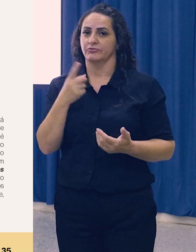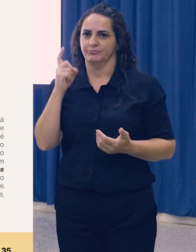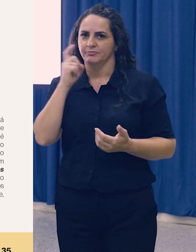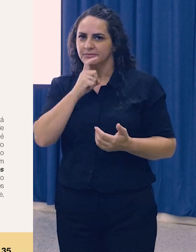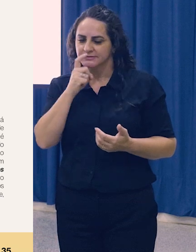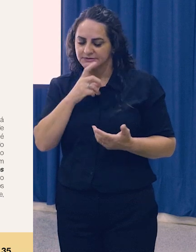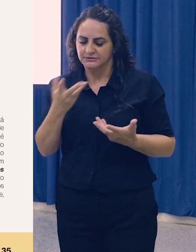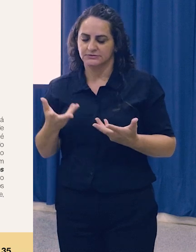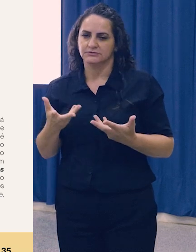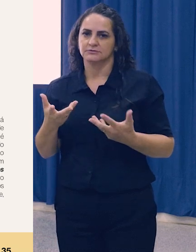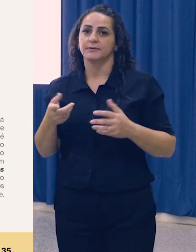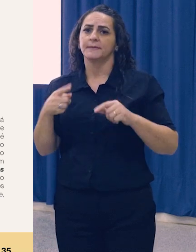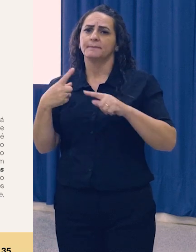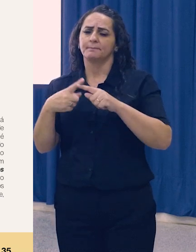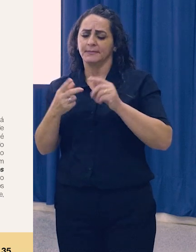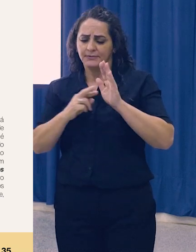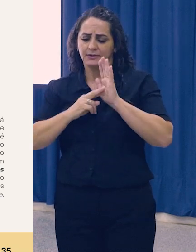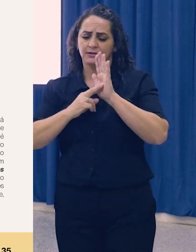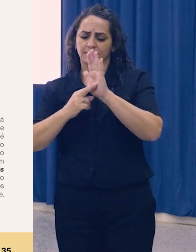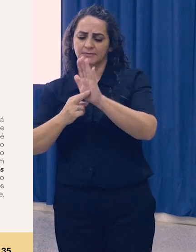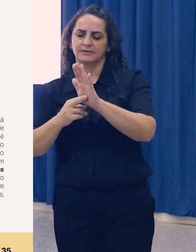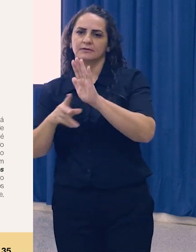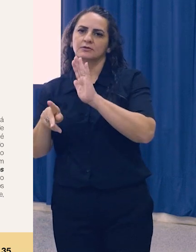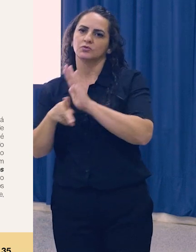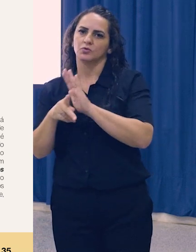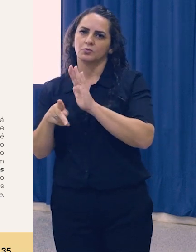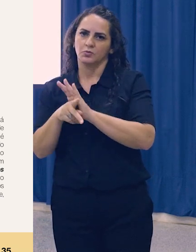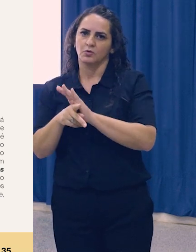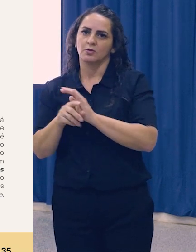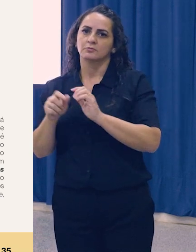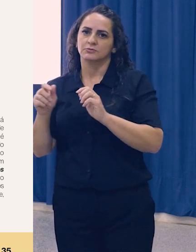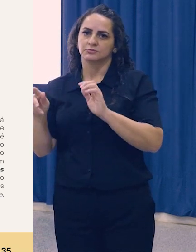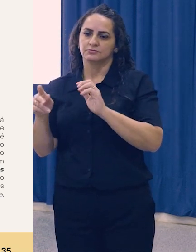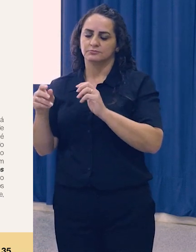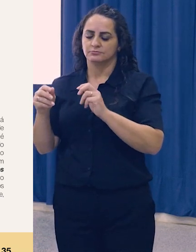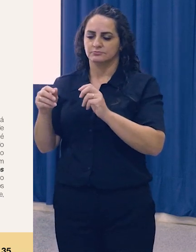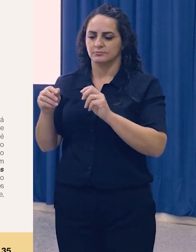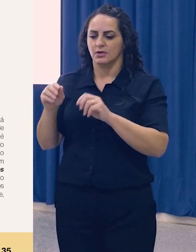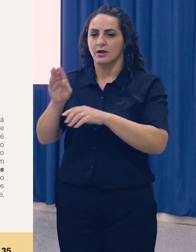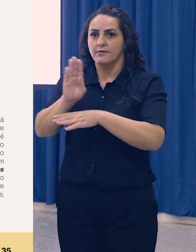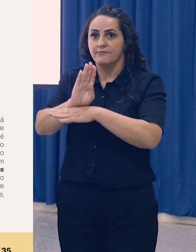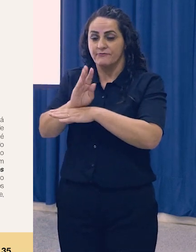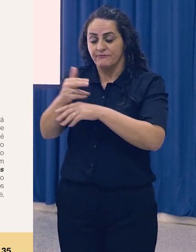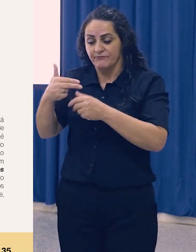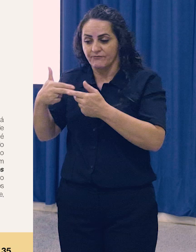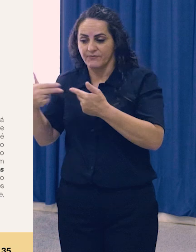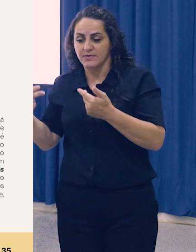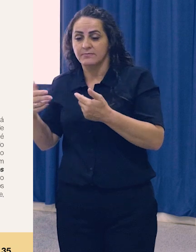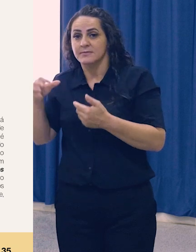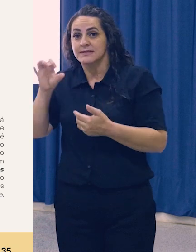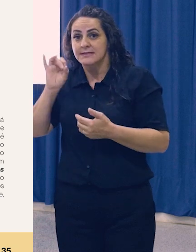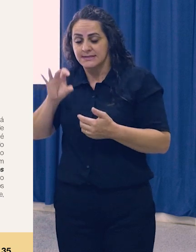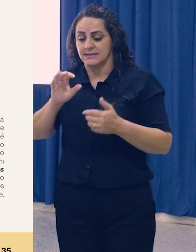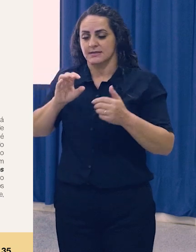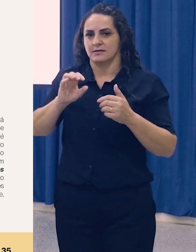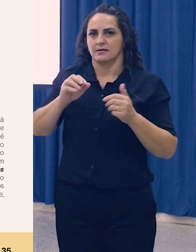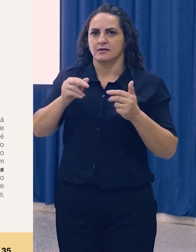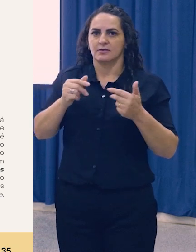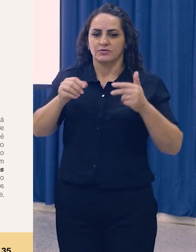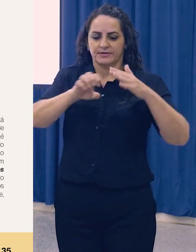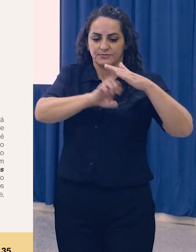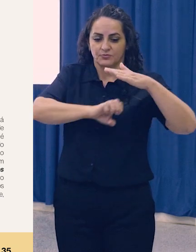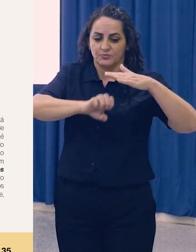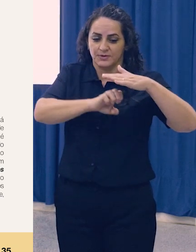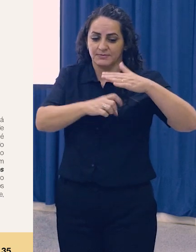Porque a gente está representando o nosso setor, o setor do audiovisual. Então, se você faz algo com uma empresa e vacila em